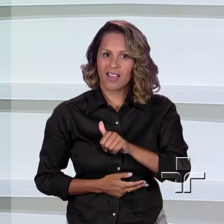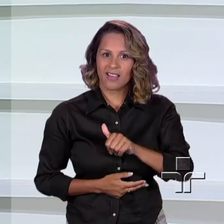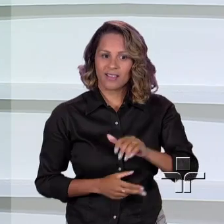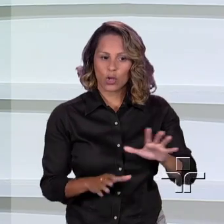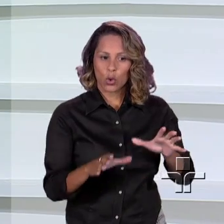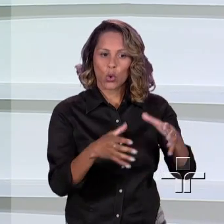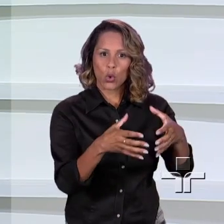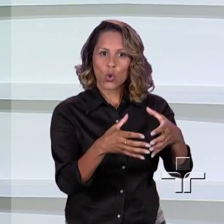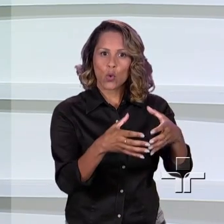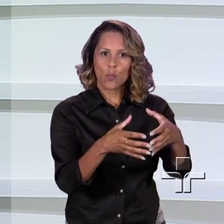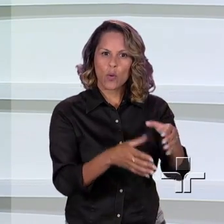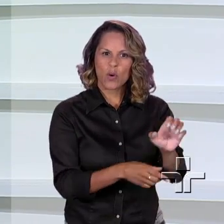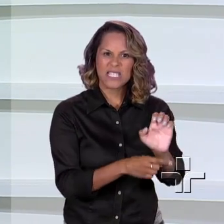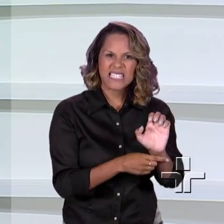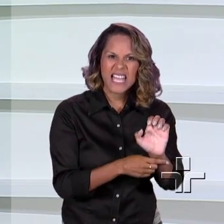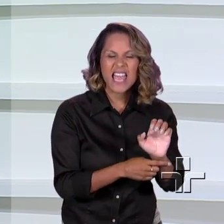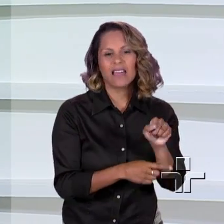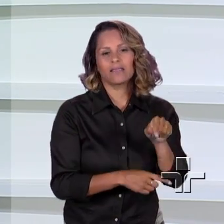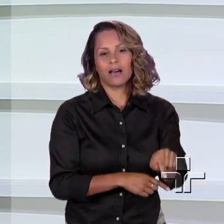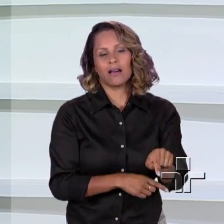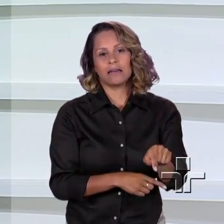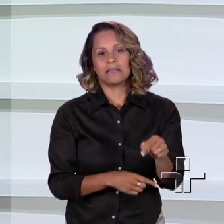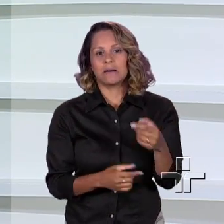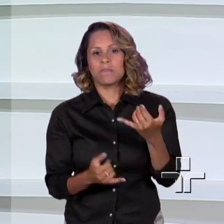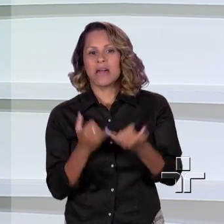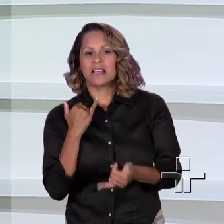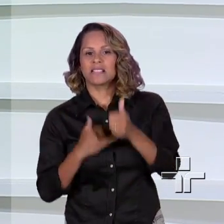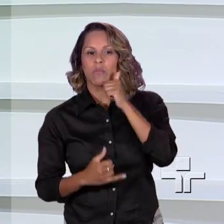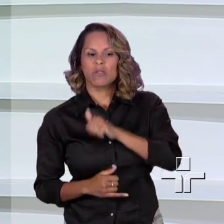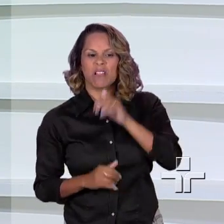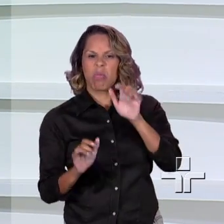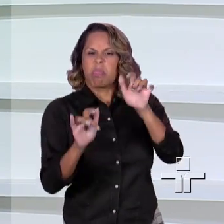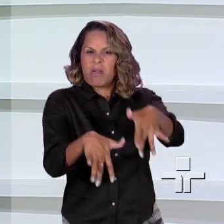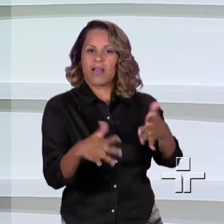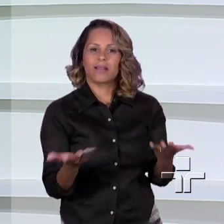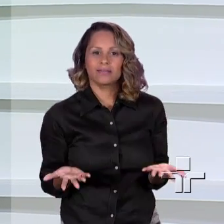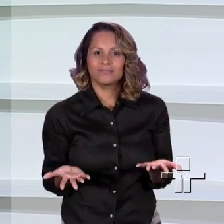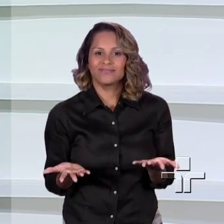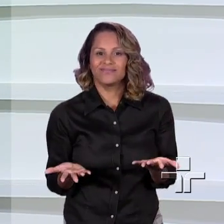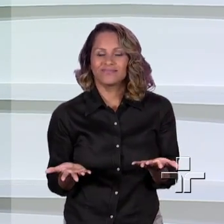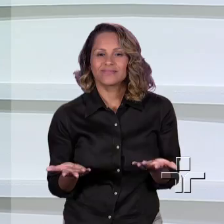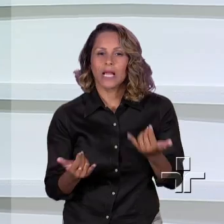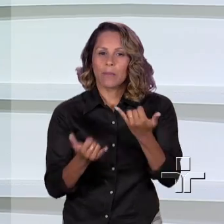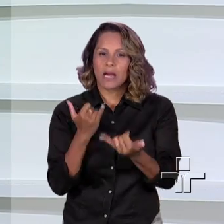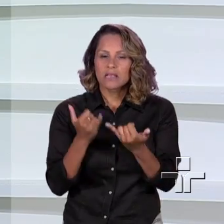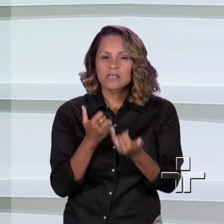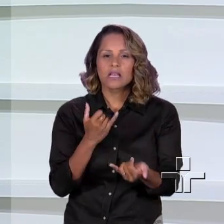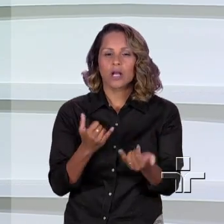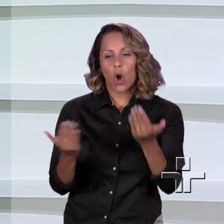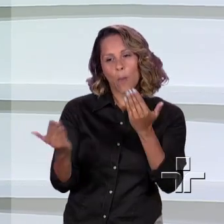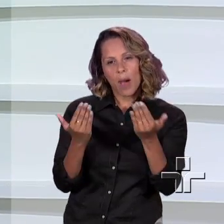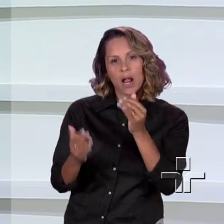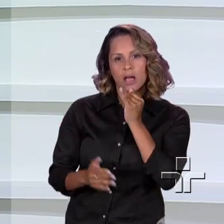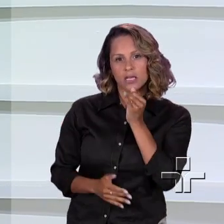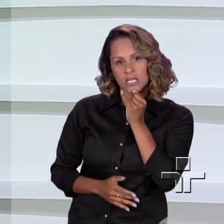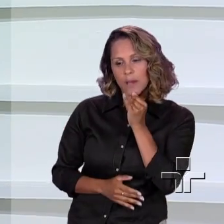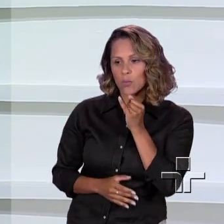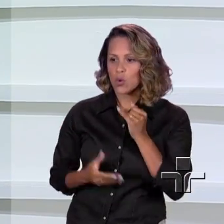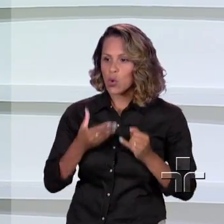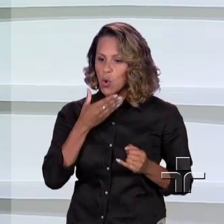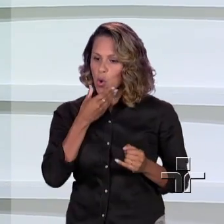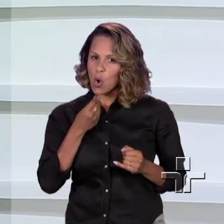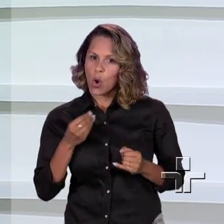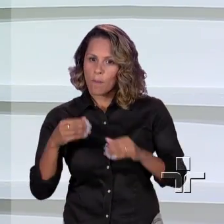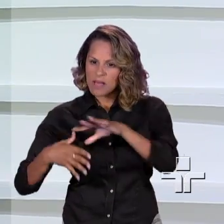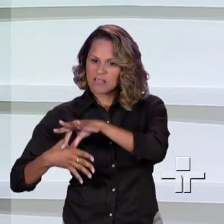pouco prestígio, né? Quando você compara com o espaço das lideranças femininas onde estavam, né? O que a esquerda